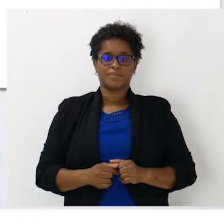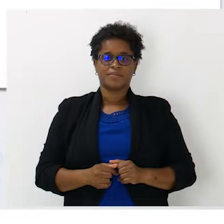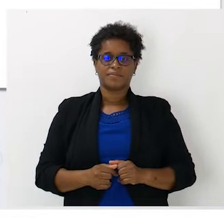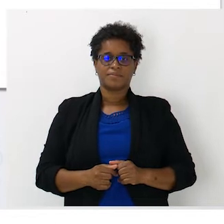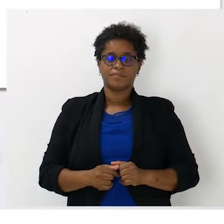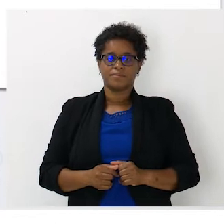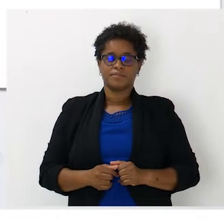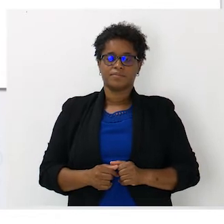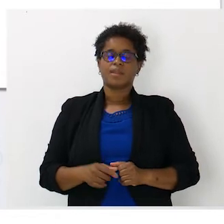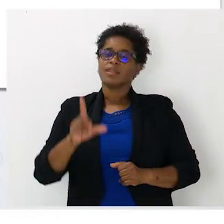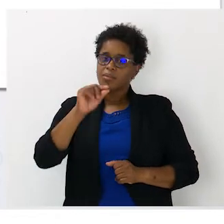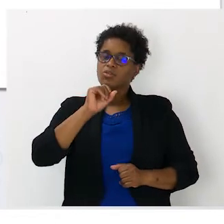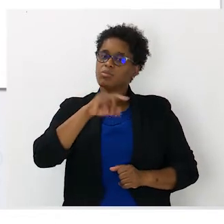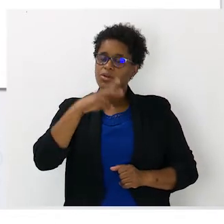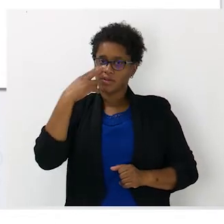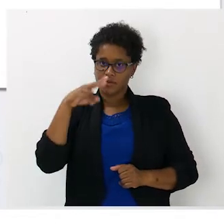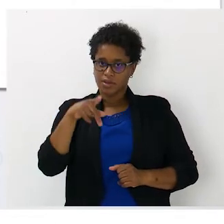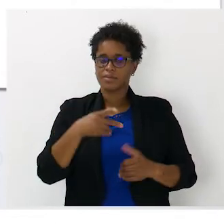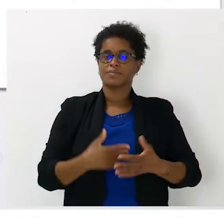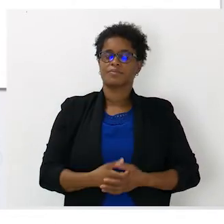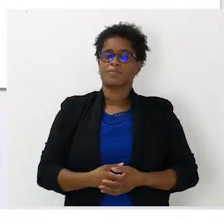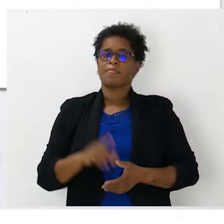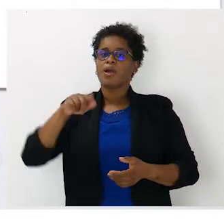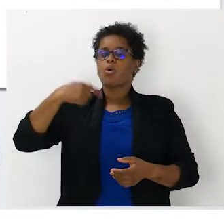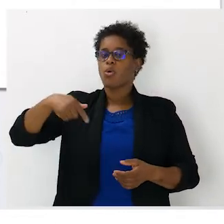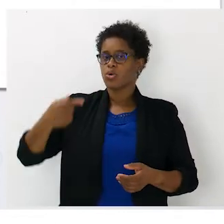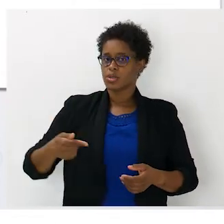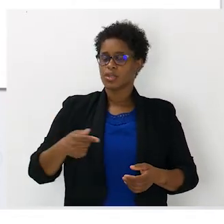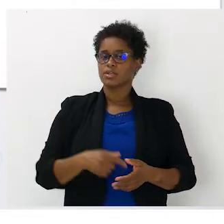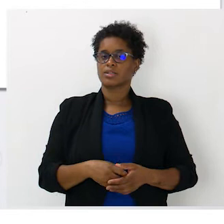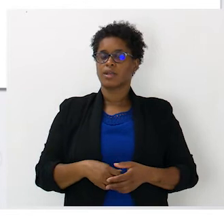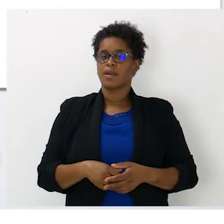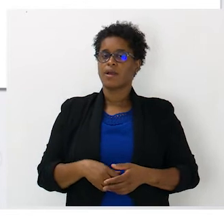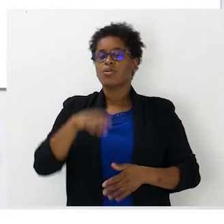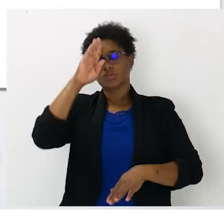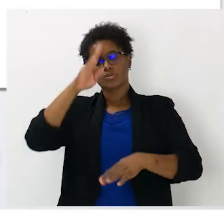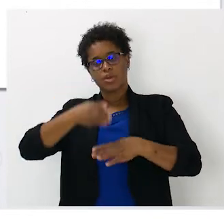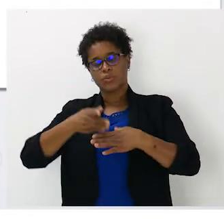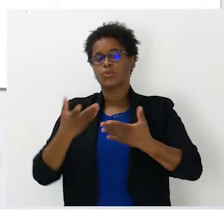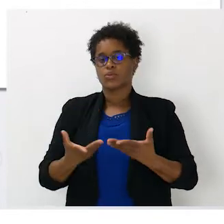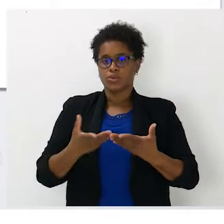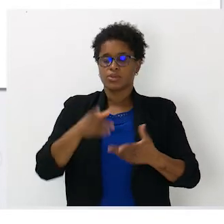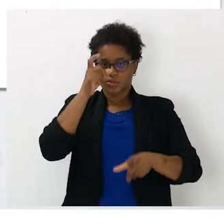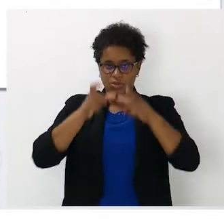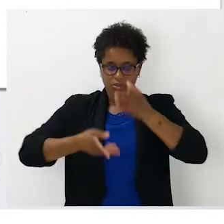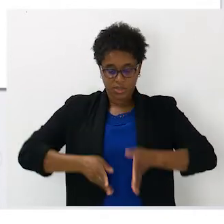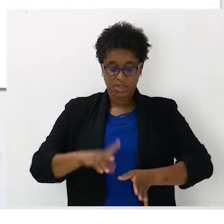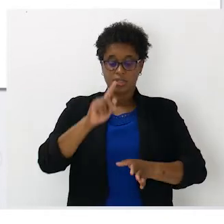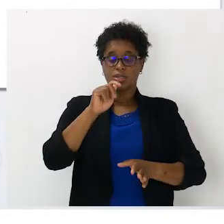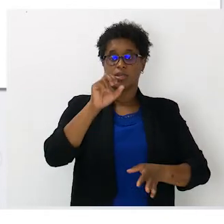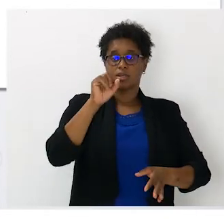E podemos ver ainda outras passagens dos